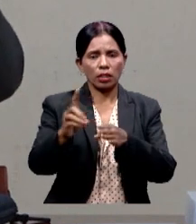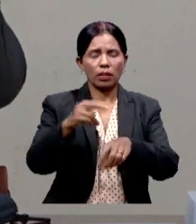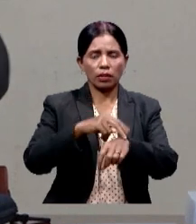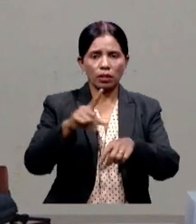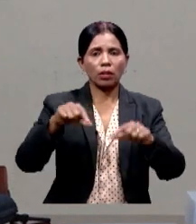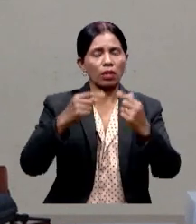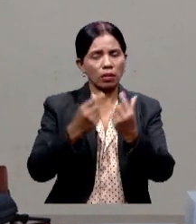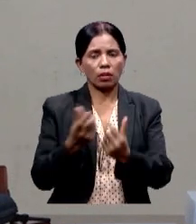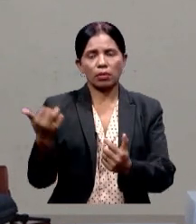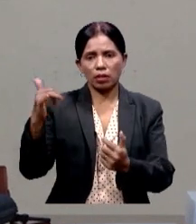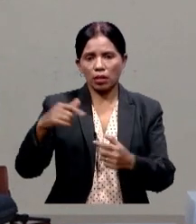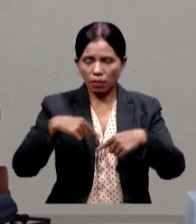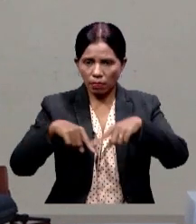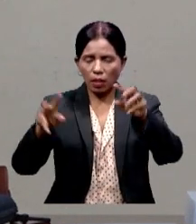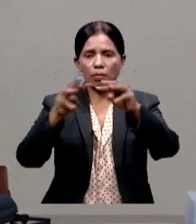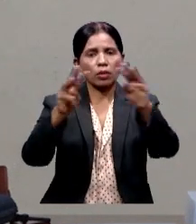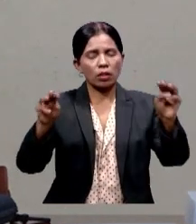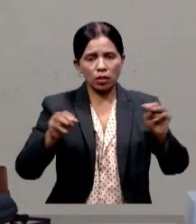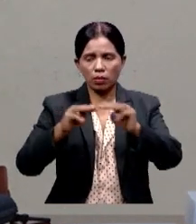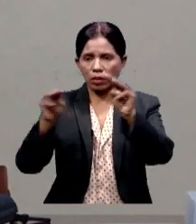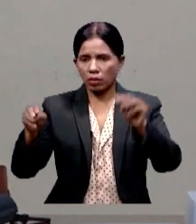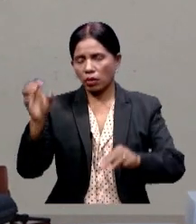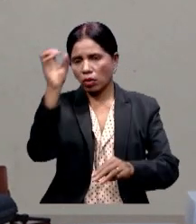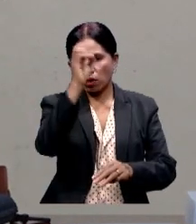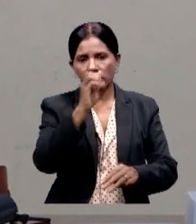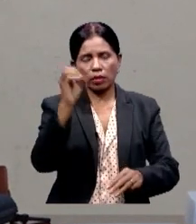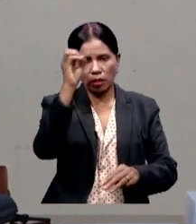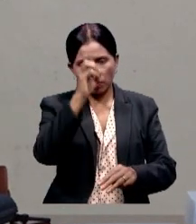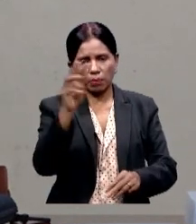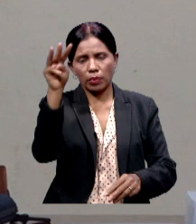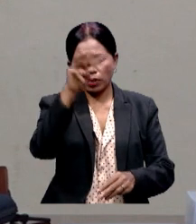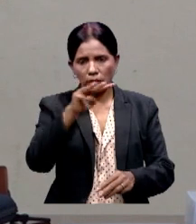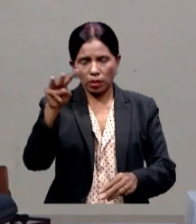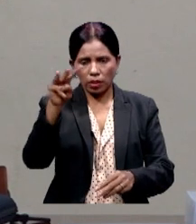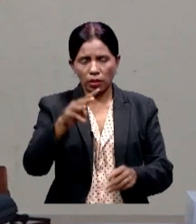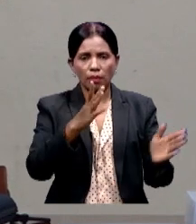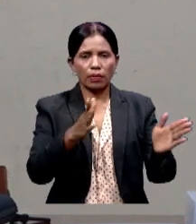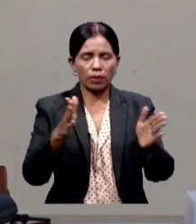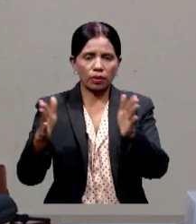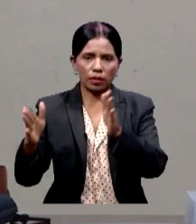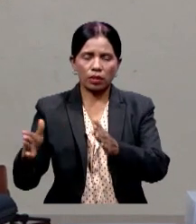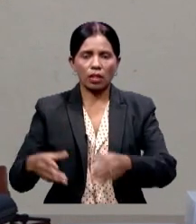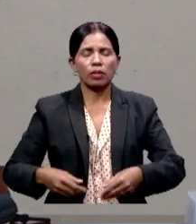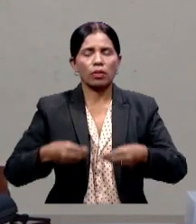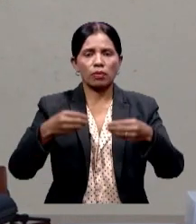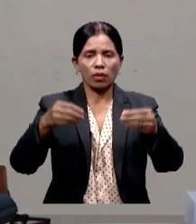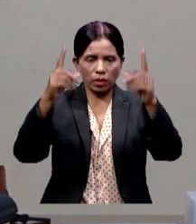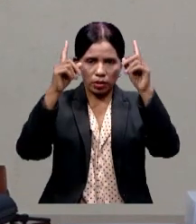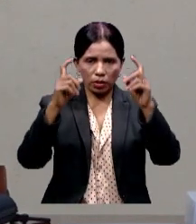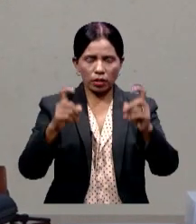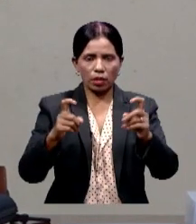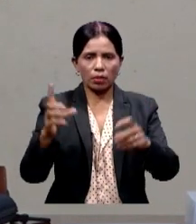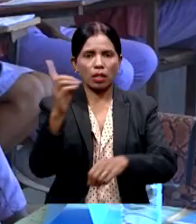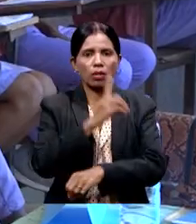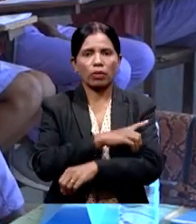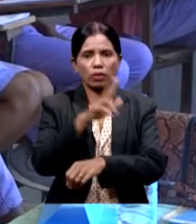Sira, sei, barro do município Sira, a tu observa, monitoriza diretamente o processo, de bem, lao, lorontulun